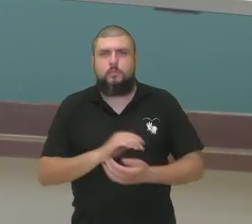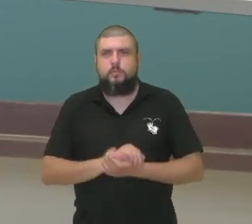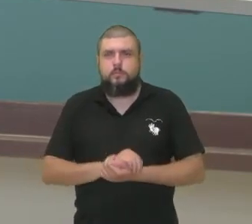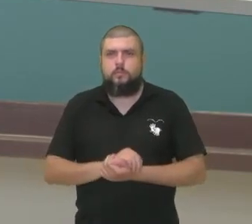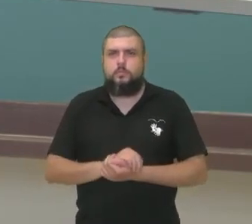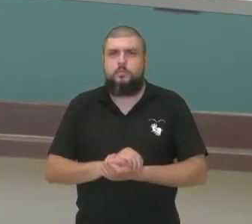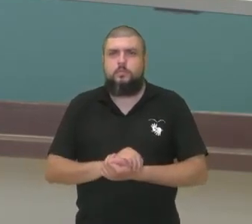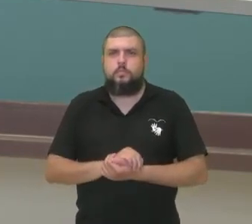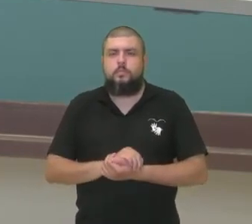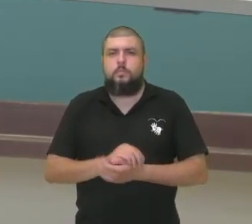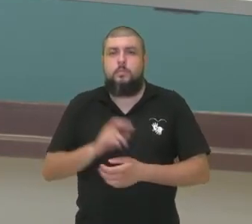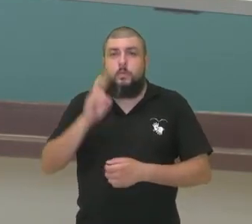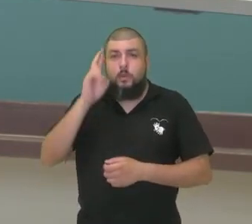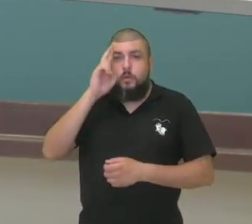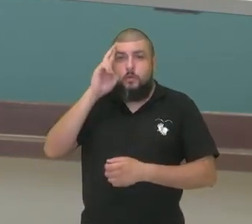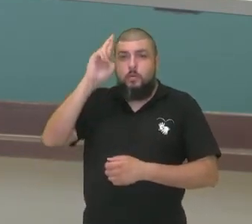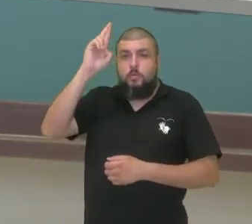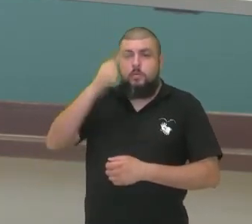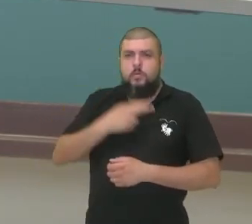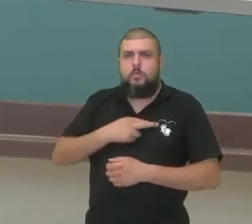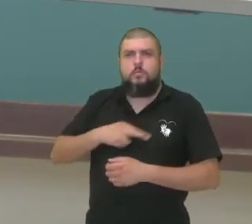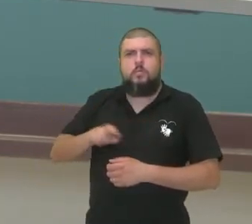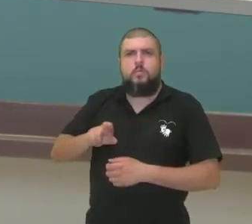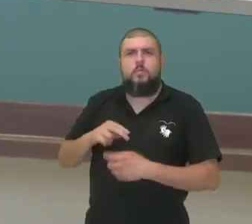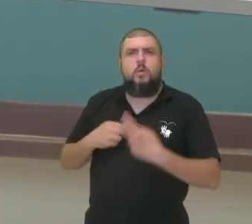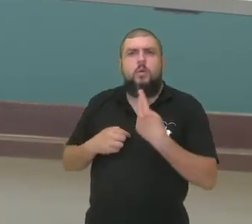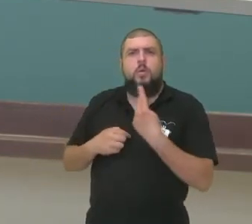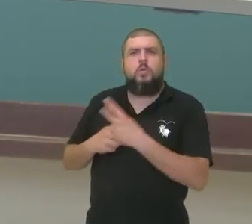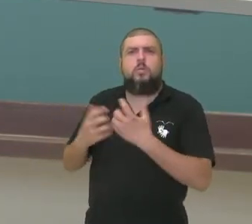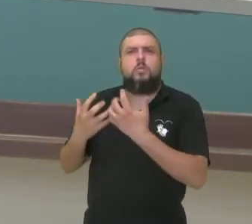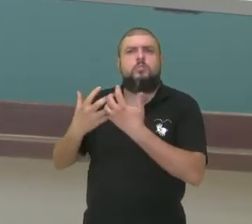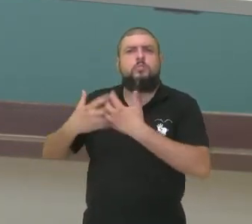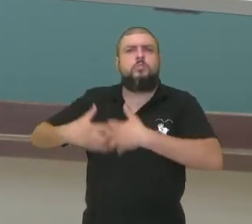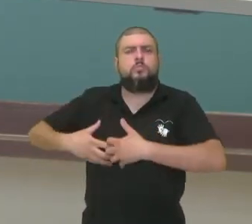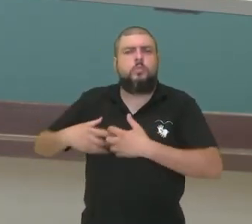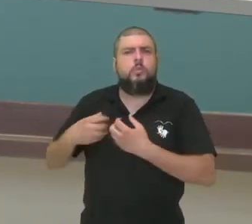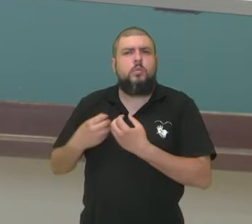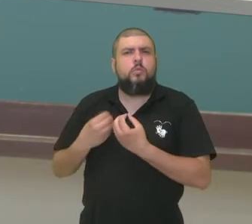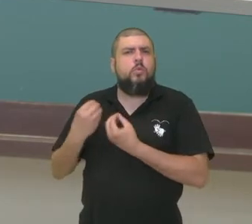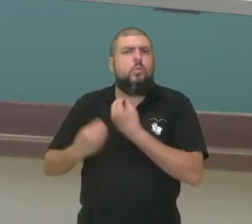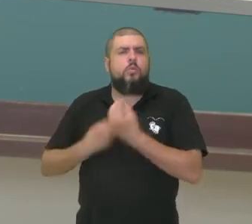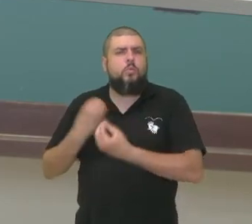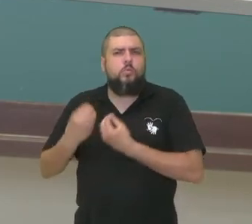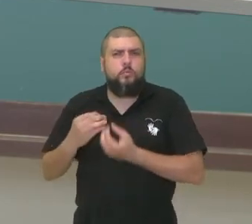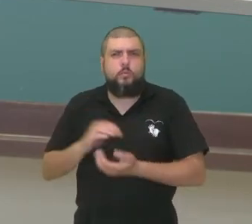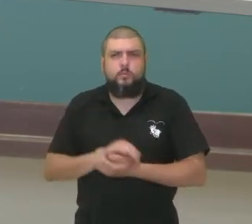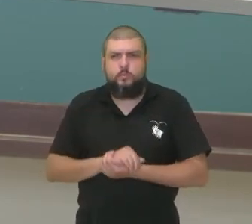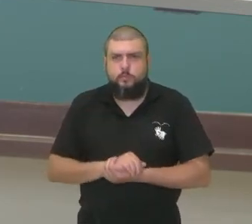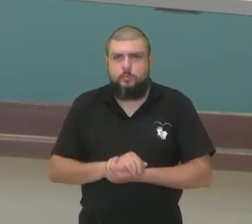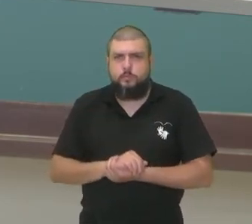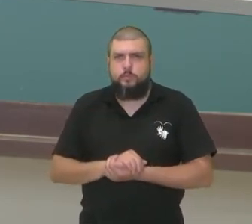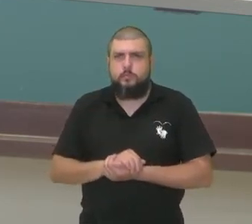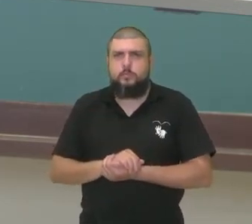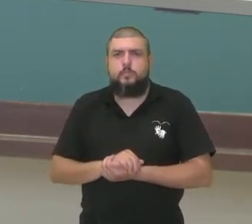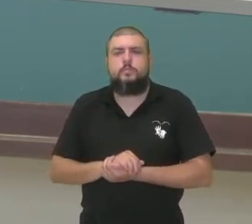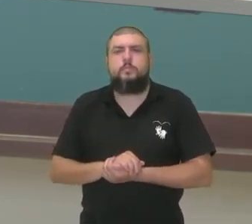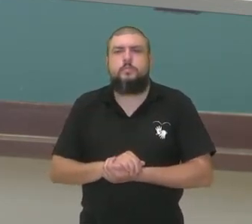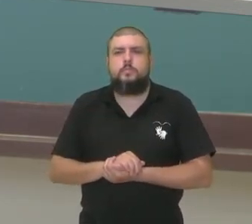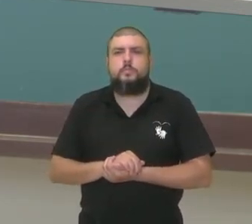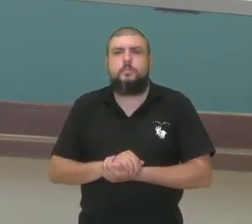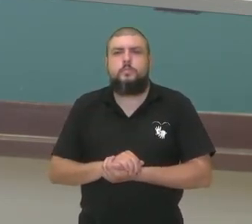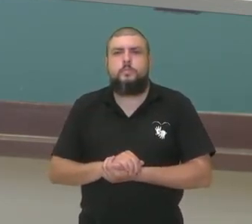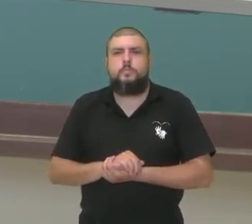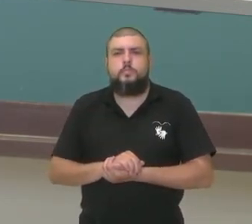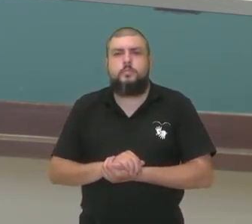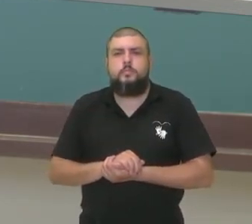é a função de um líder religioso? Por além dos direitos humanos, qual é a mesma função de um líder religioso? Bom, fazer os